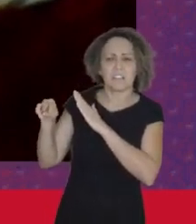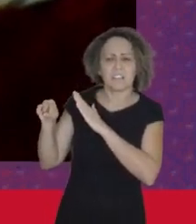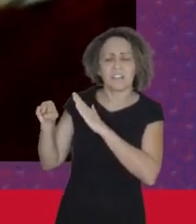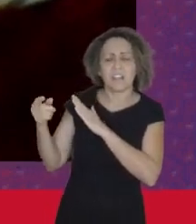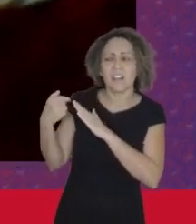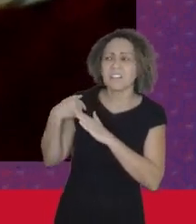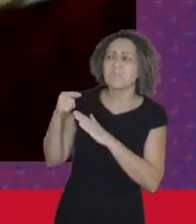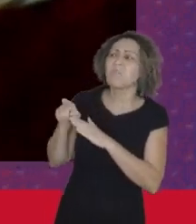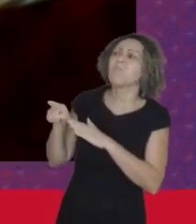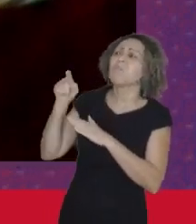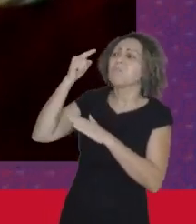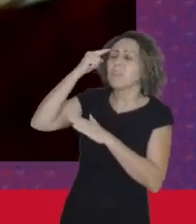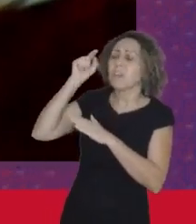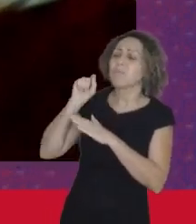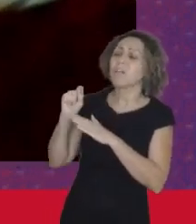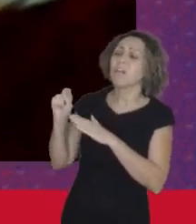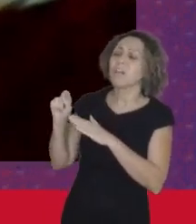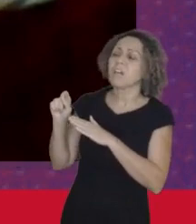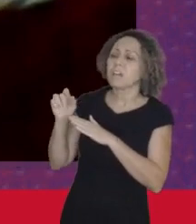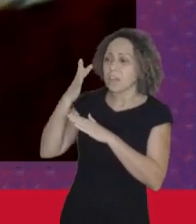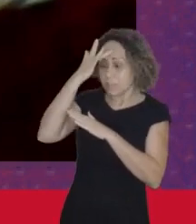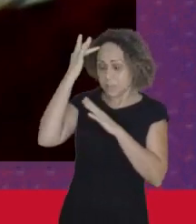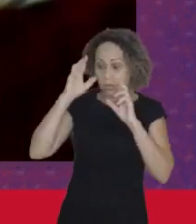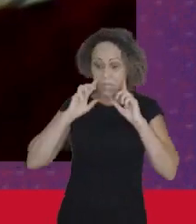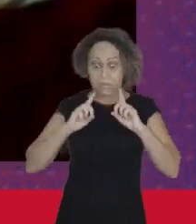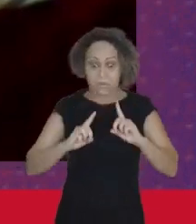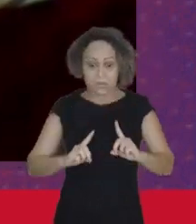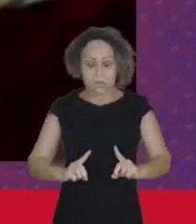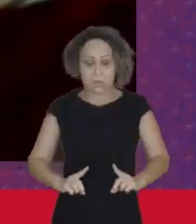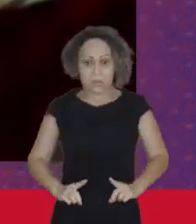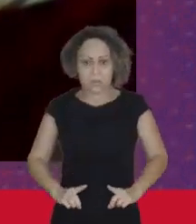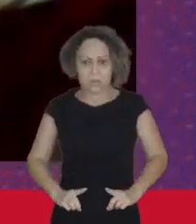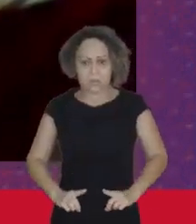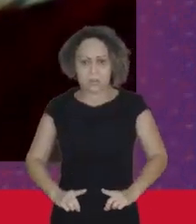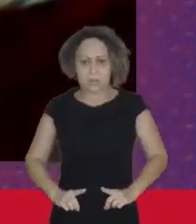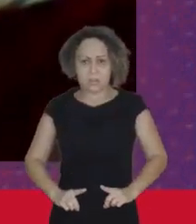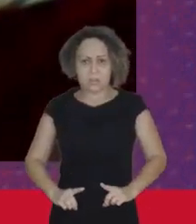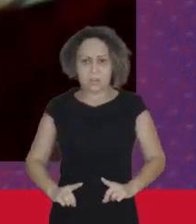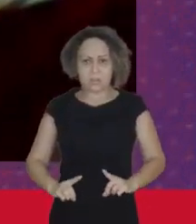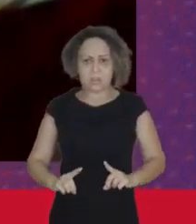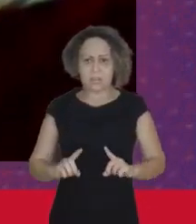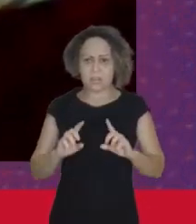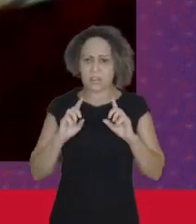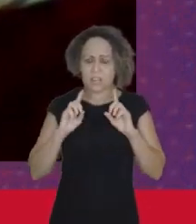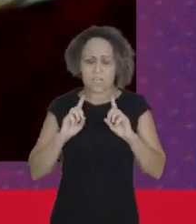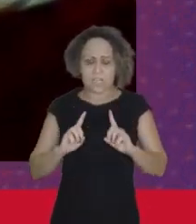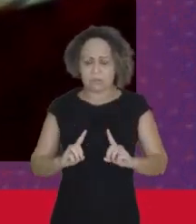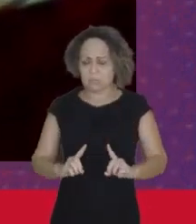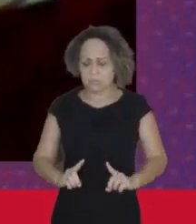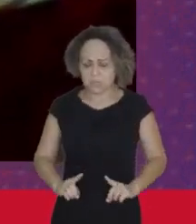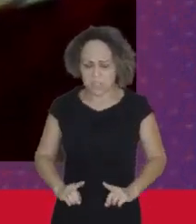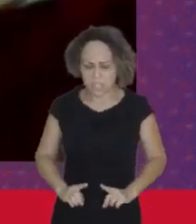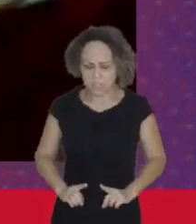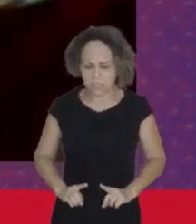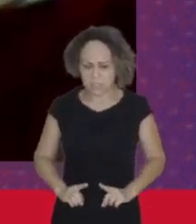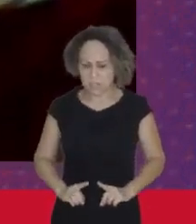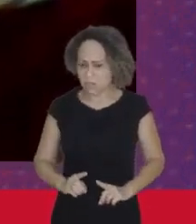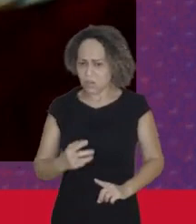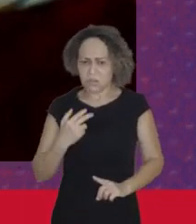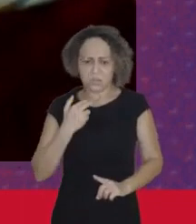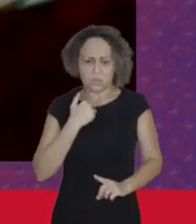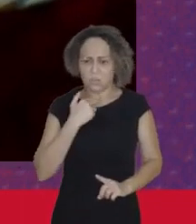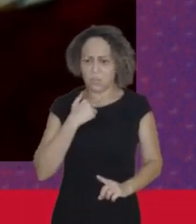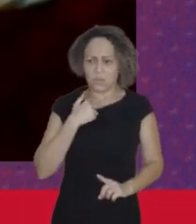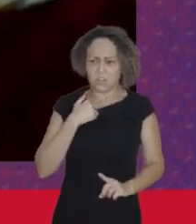as pessoas com deficiência eram deficientes e isso não podia ser